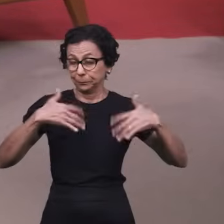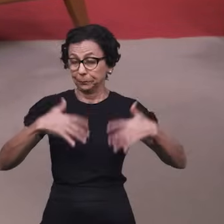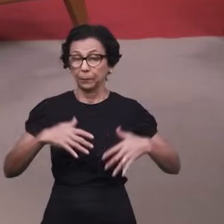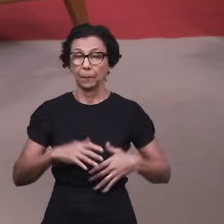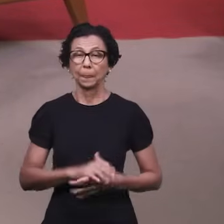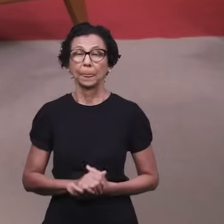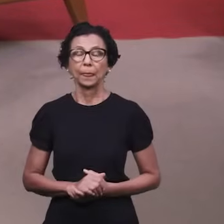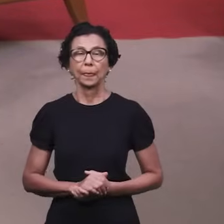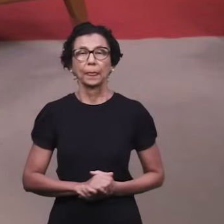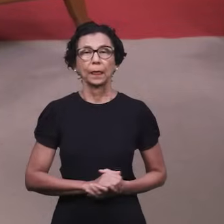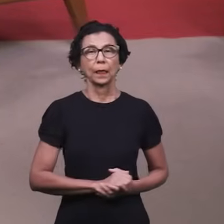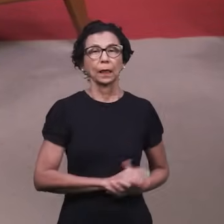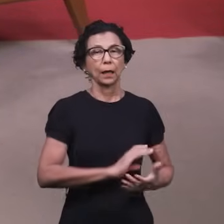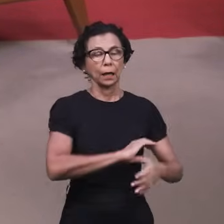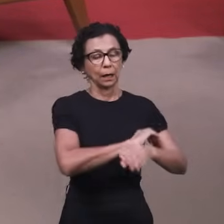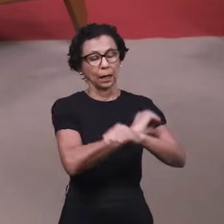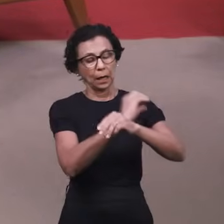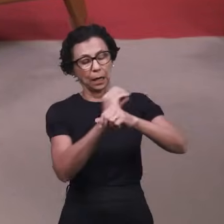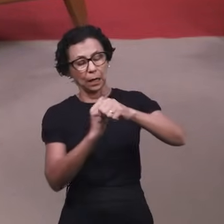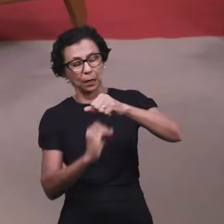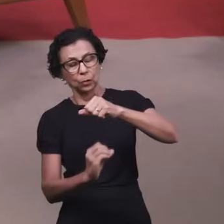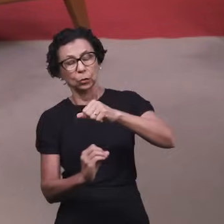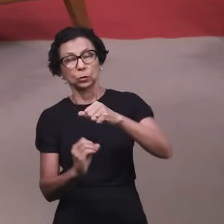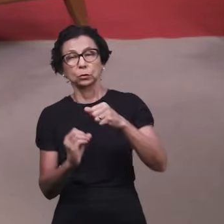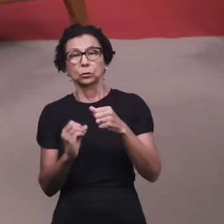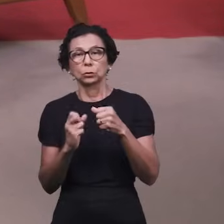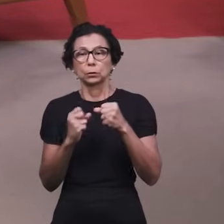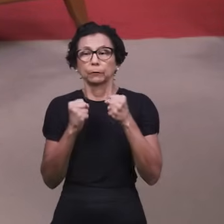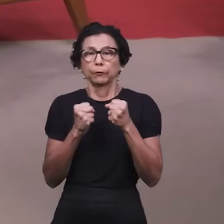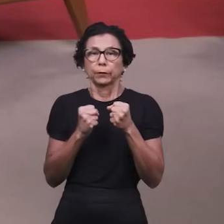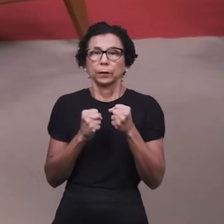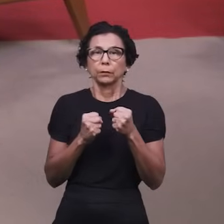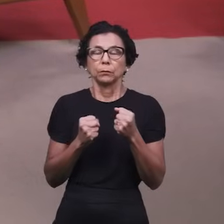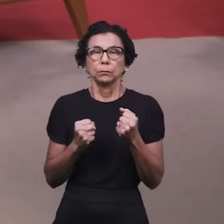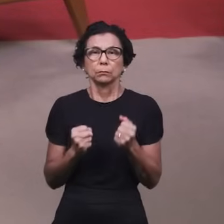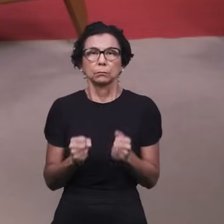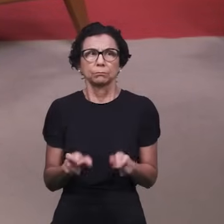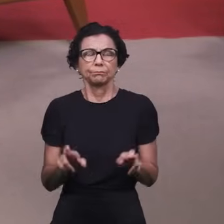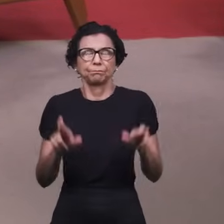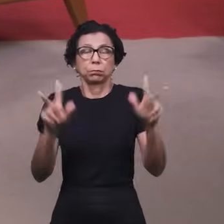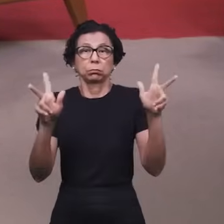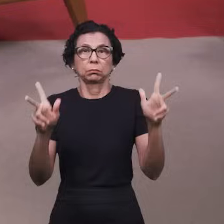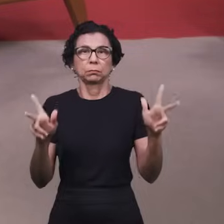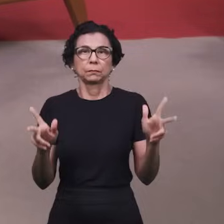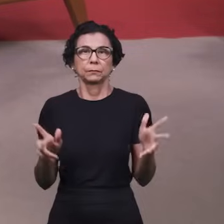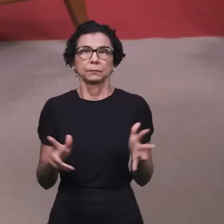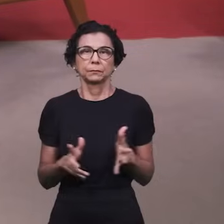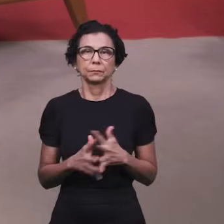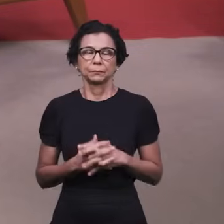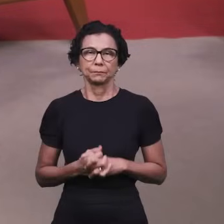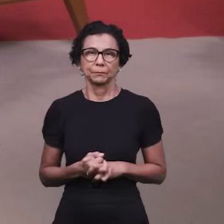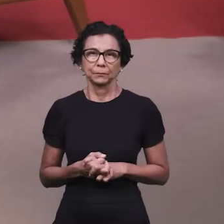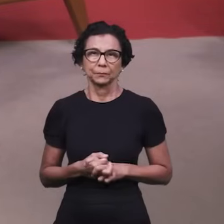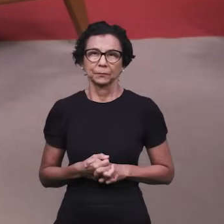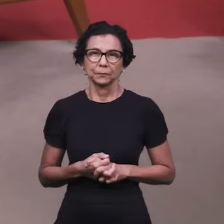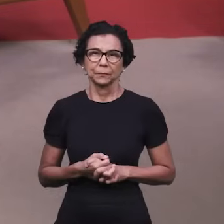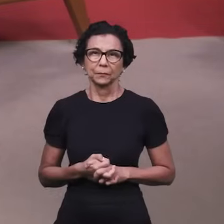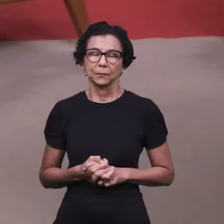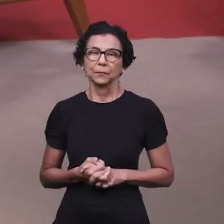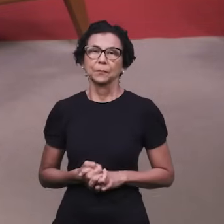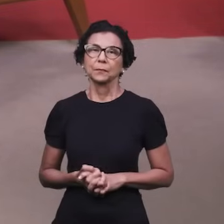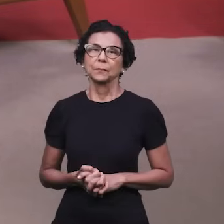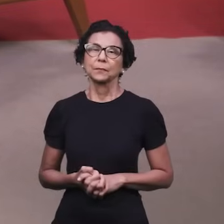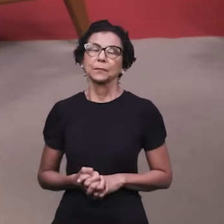porque Daniel falou da travessia de Israel no deserto, saindo do Egito até Canaã, e foi a